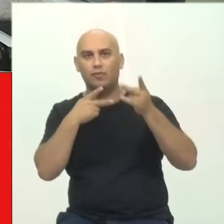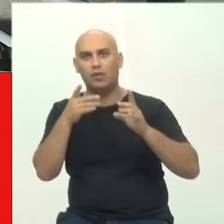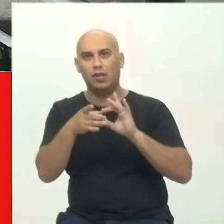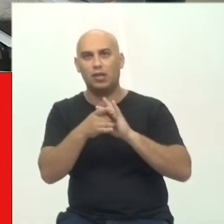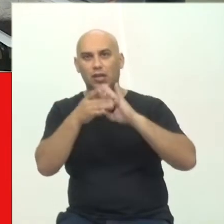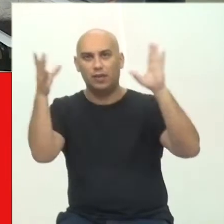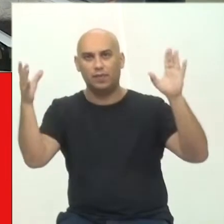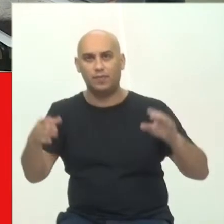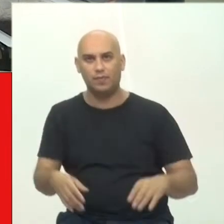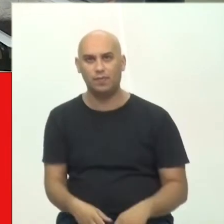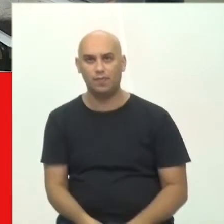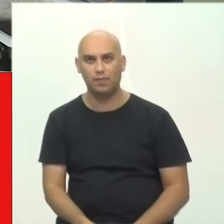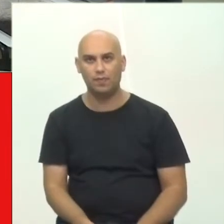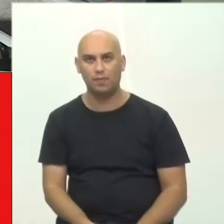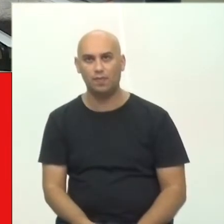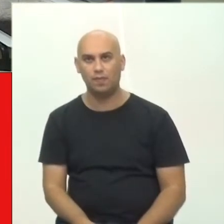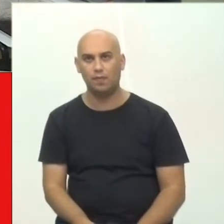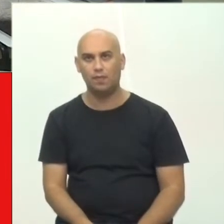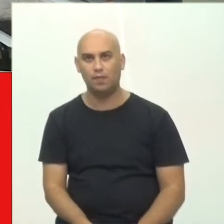Pois não, vereador.